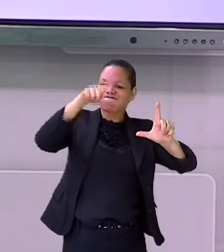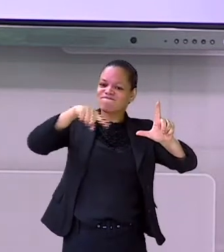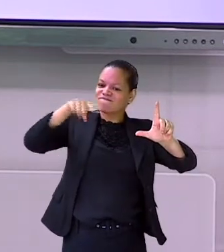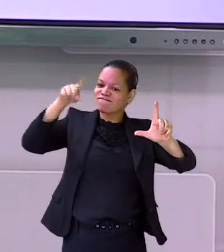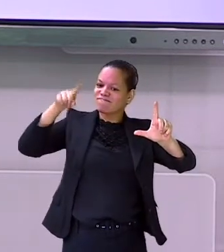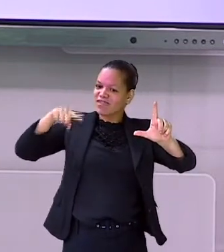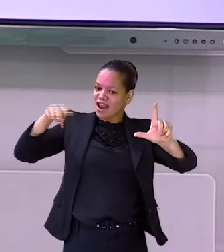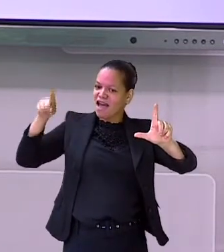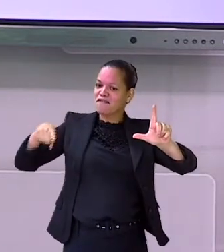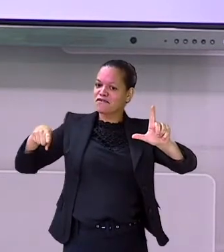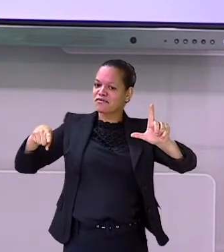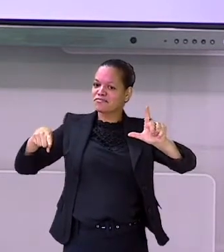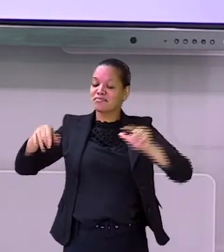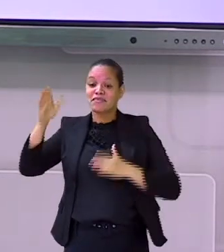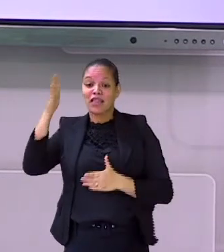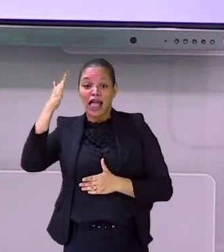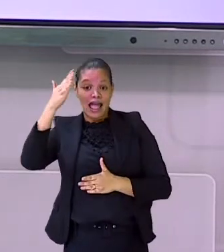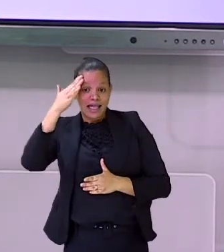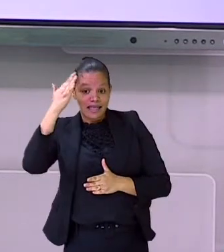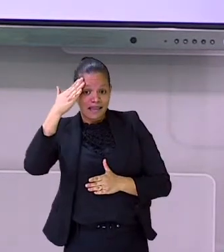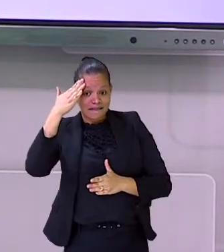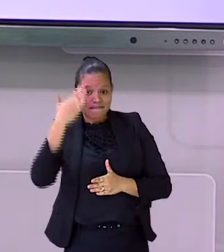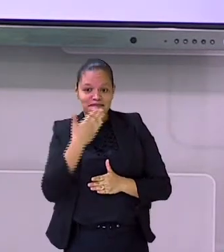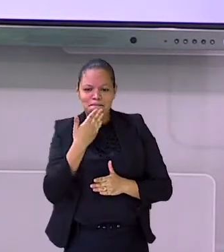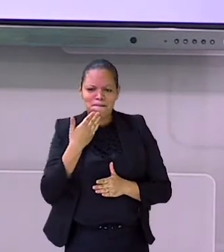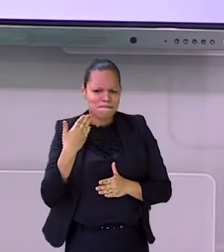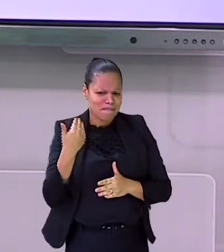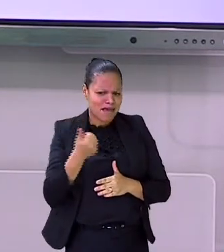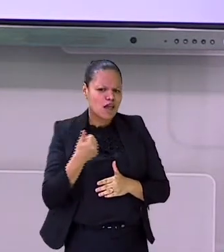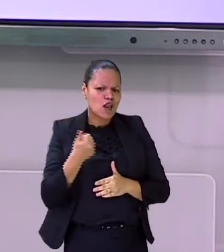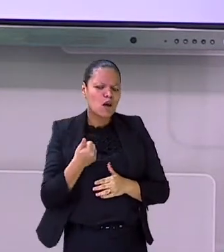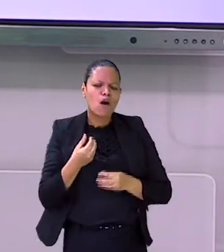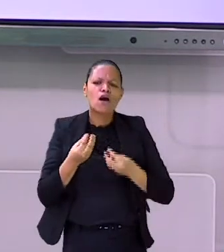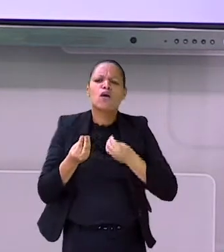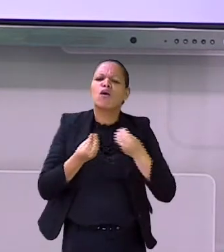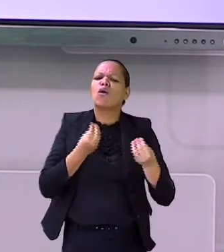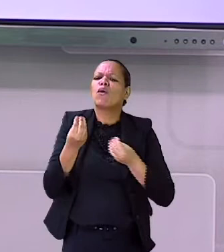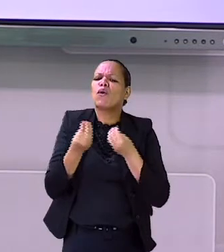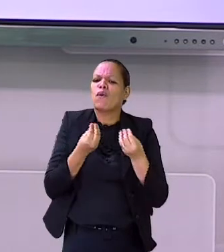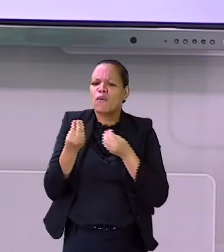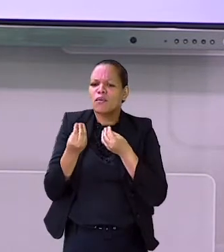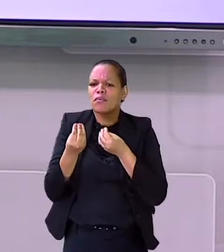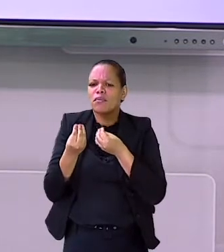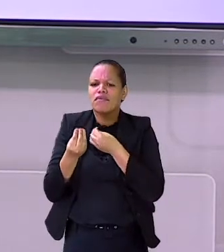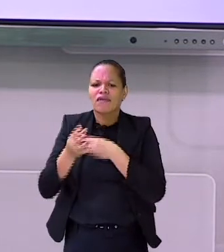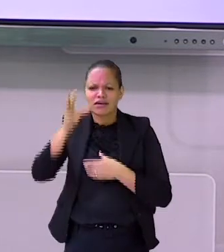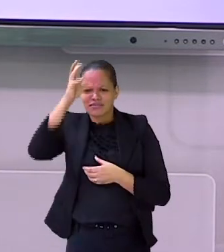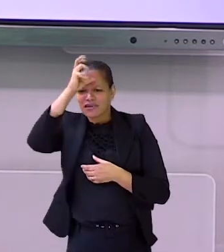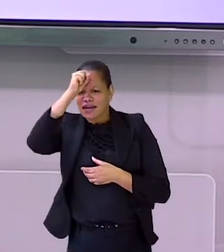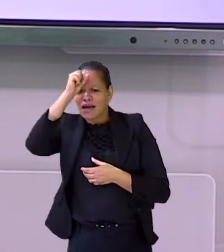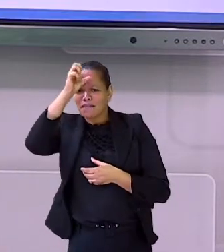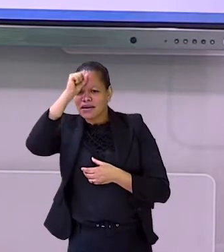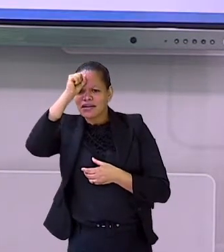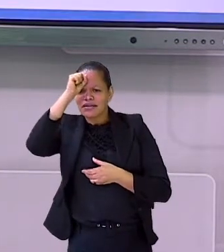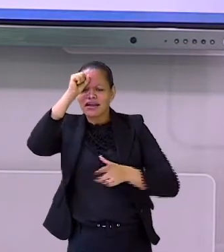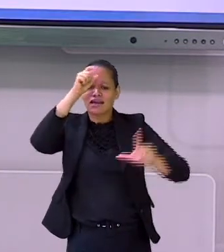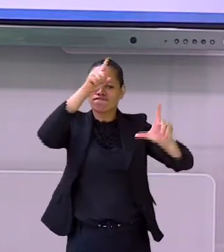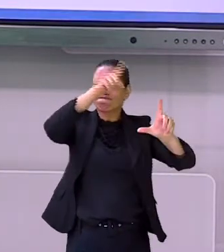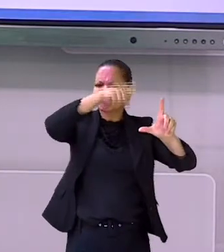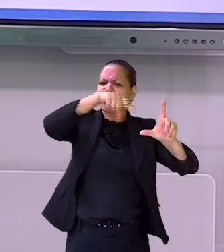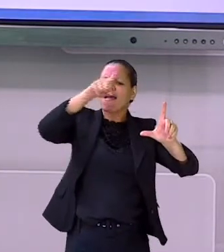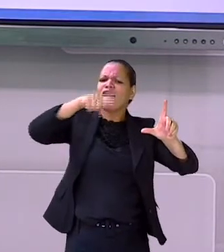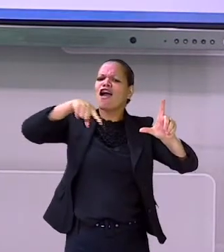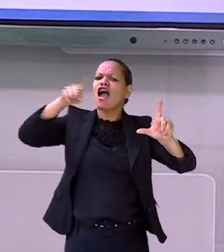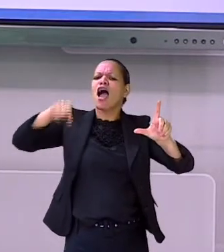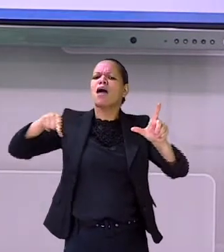gente entender isso tudo, essa dinâmica toda, como funciona, nós vamos aprender o que são os gráficos. Então, nós